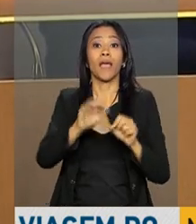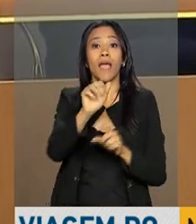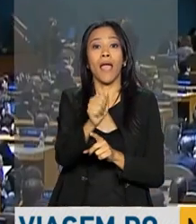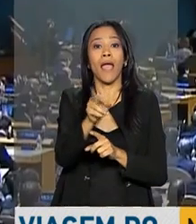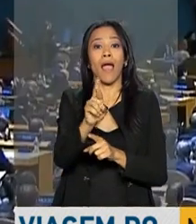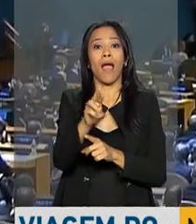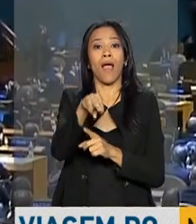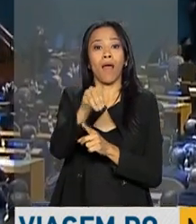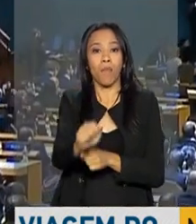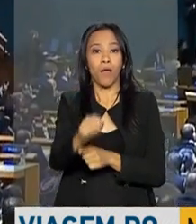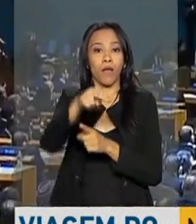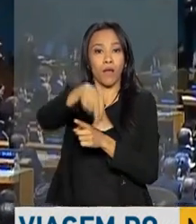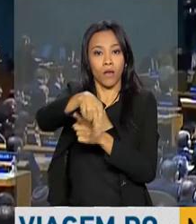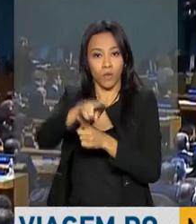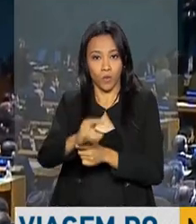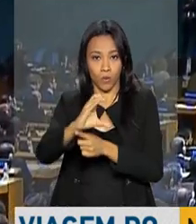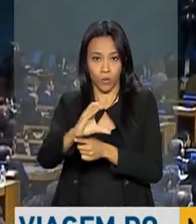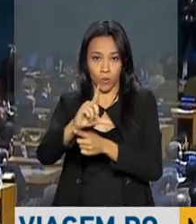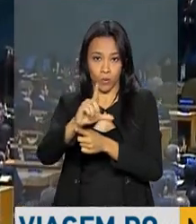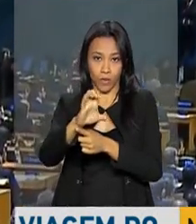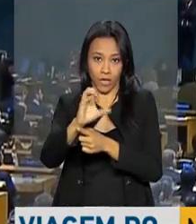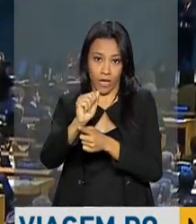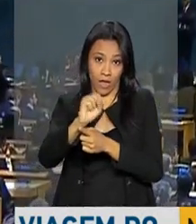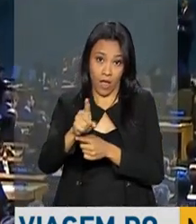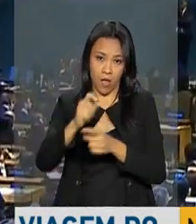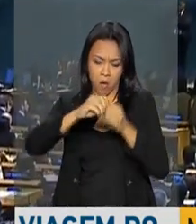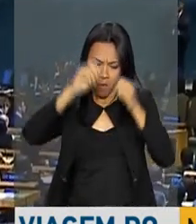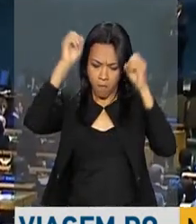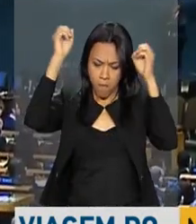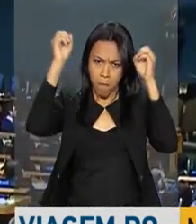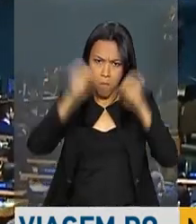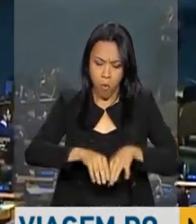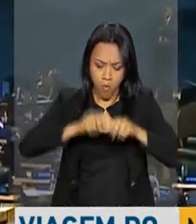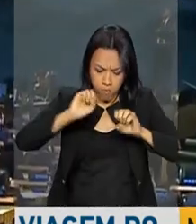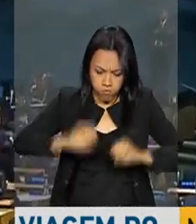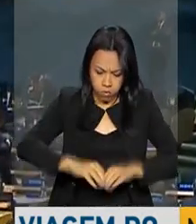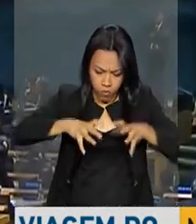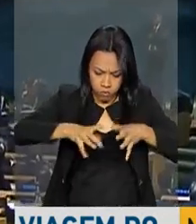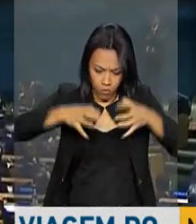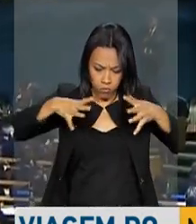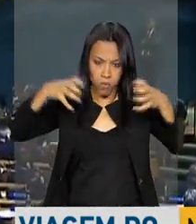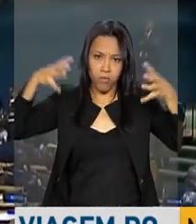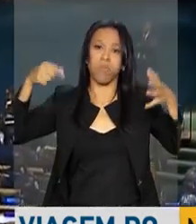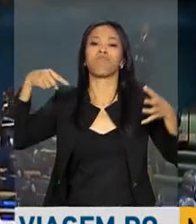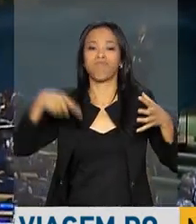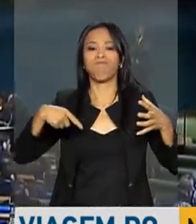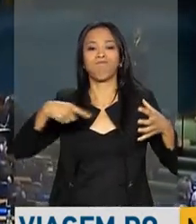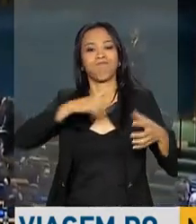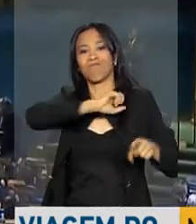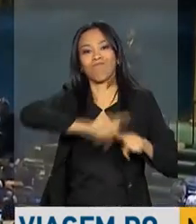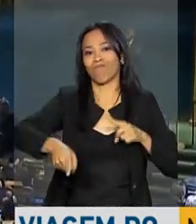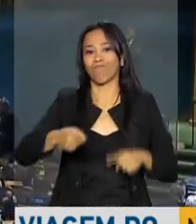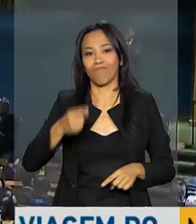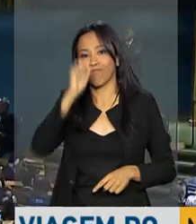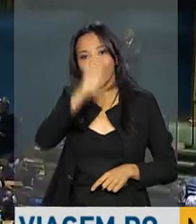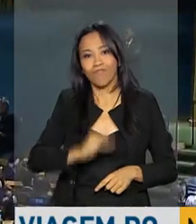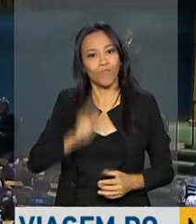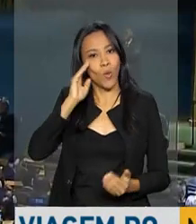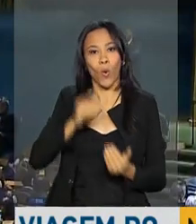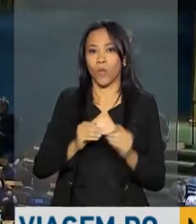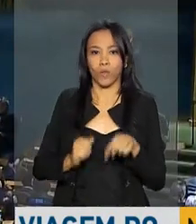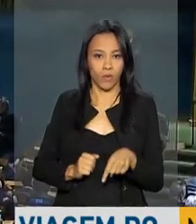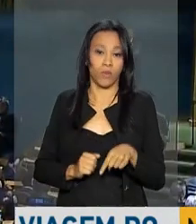Armas Nucleares. O Brasil esteve entre os artífices do tratado. Será um momento